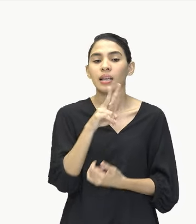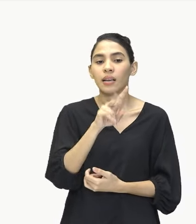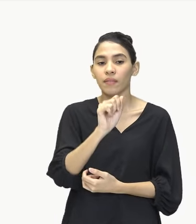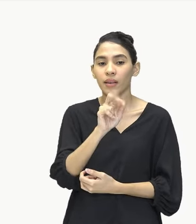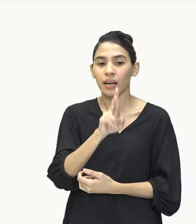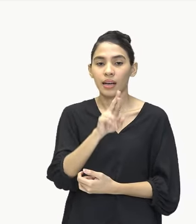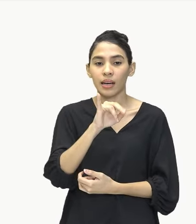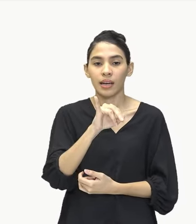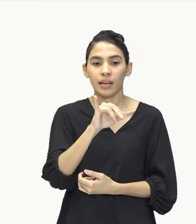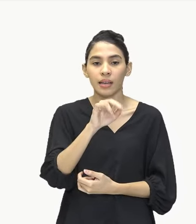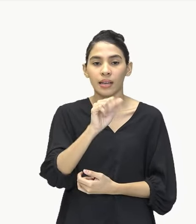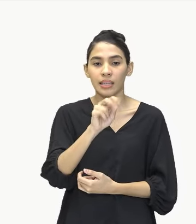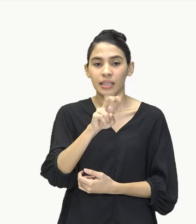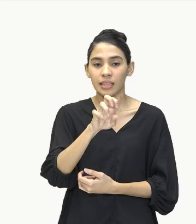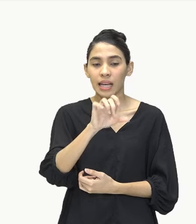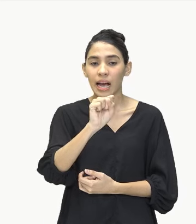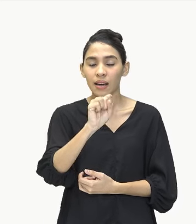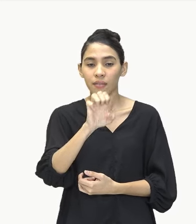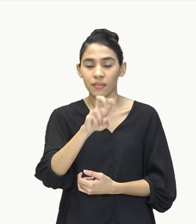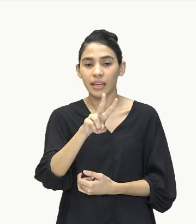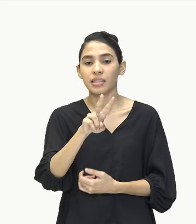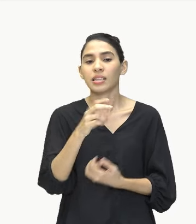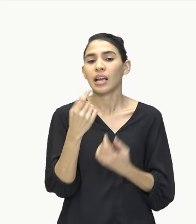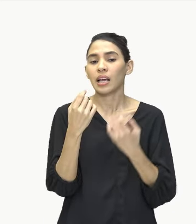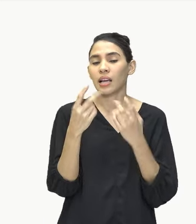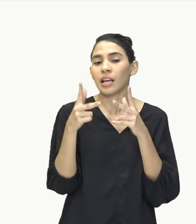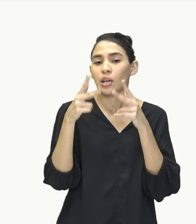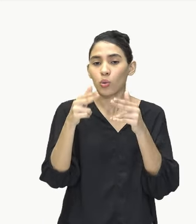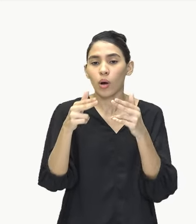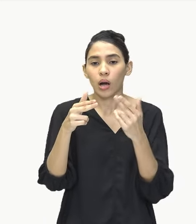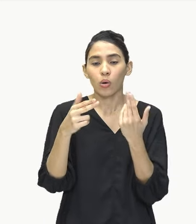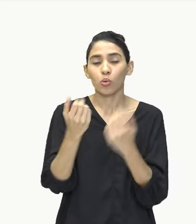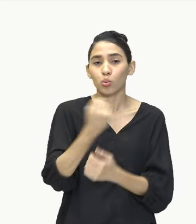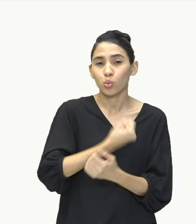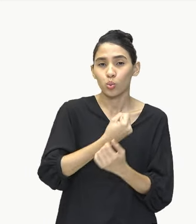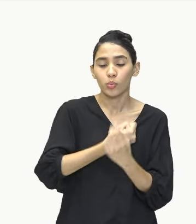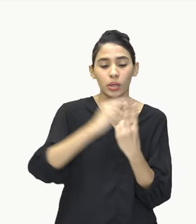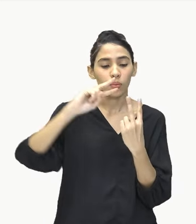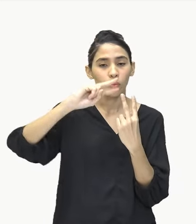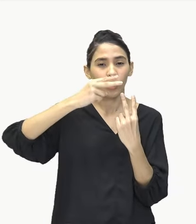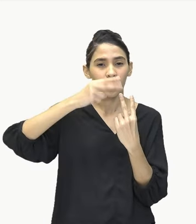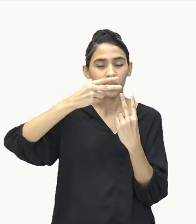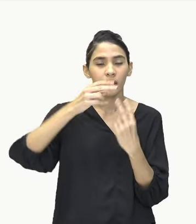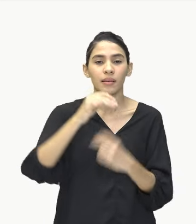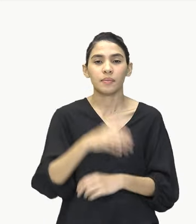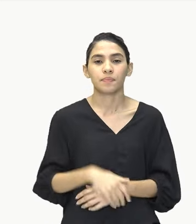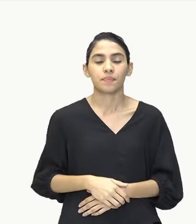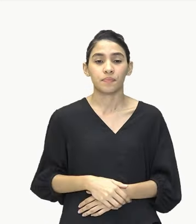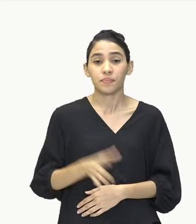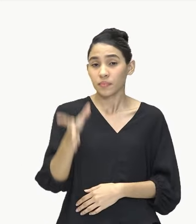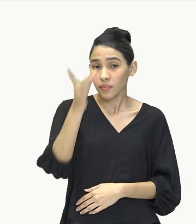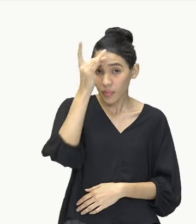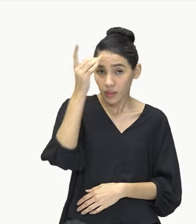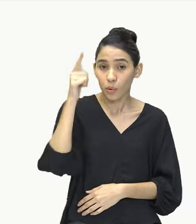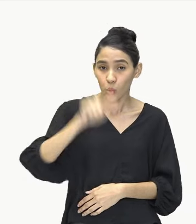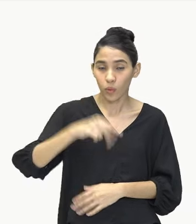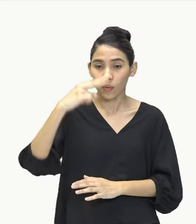variáveis elevadas aos mesmos expoentes. Então, vamos ler mais uma vez para fixarmos